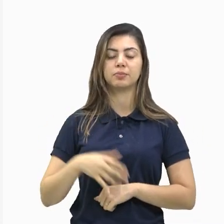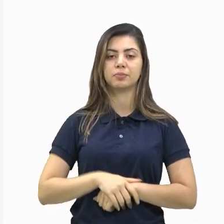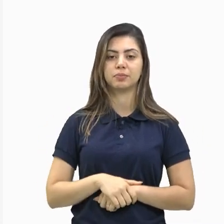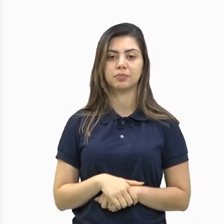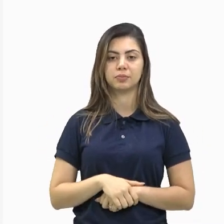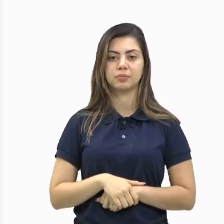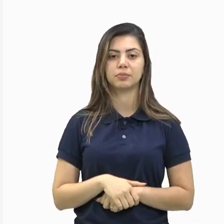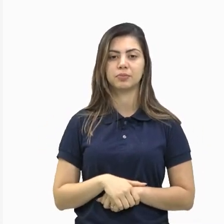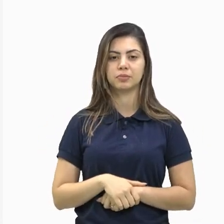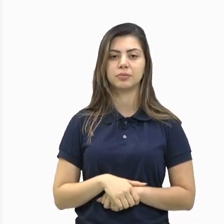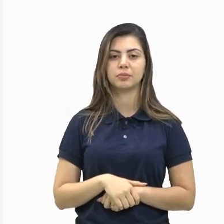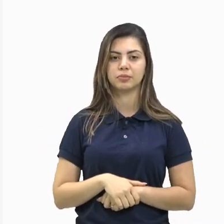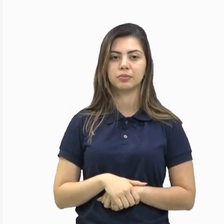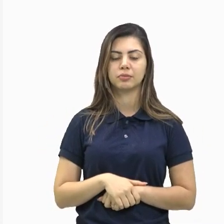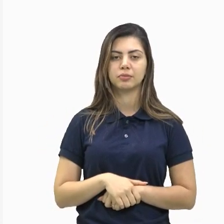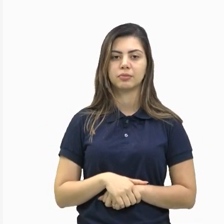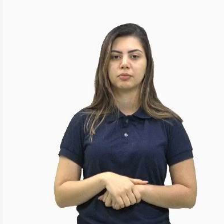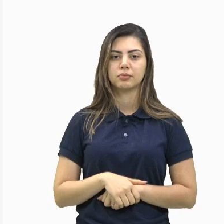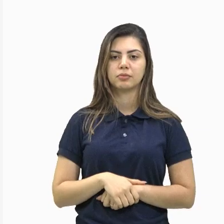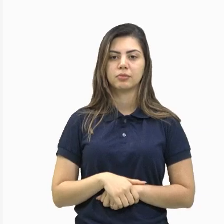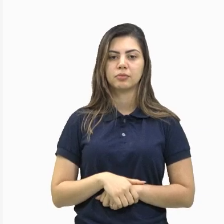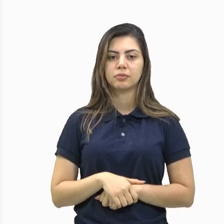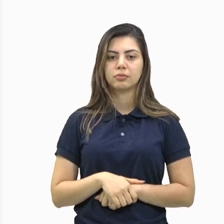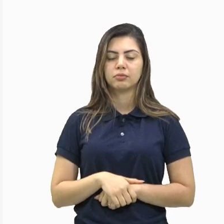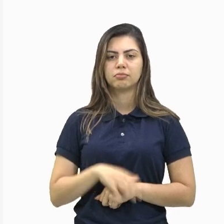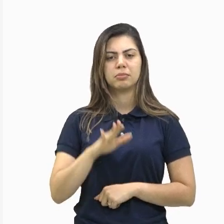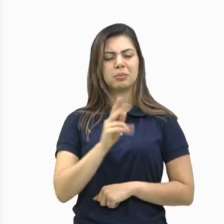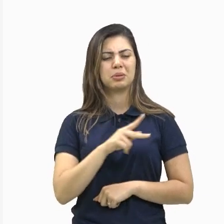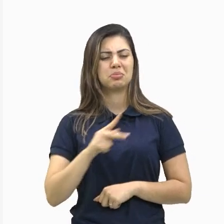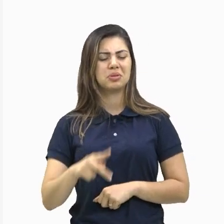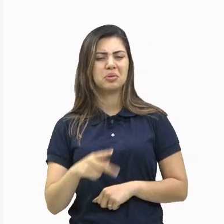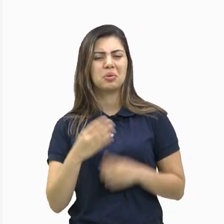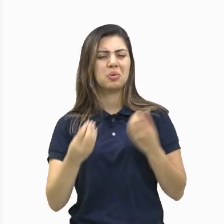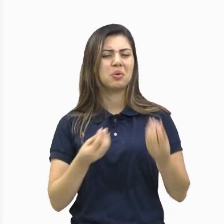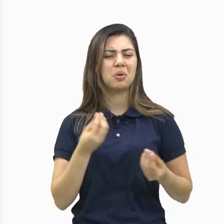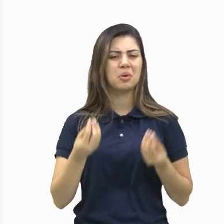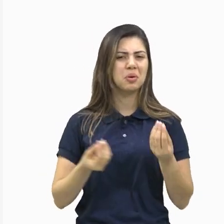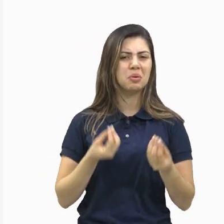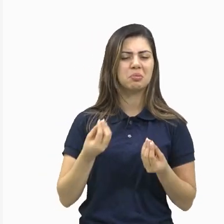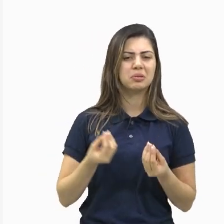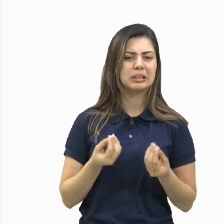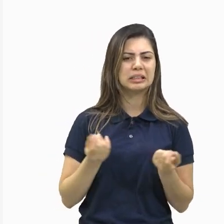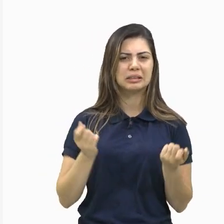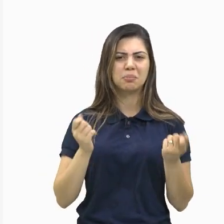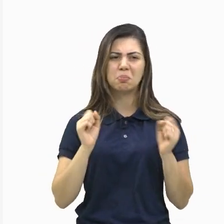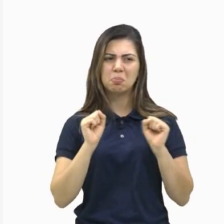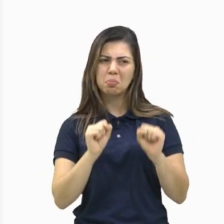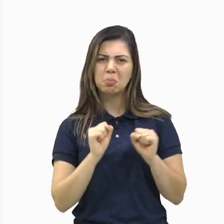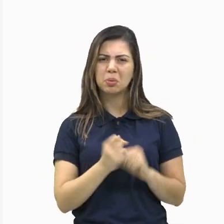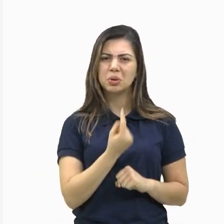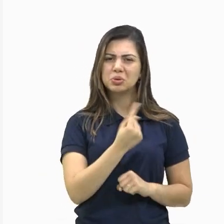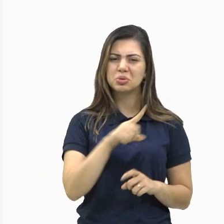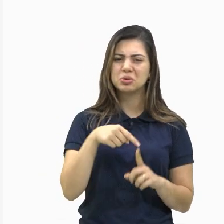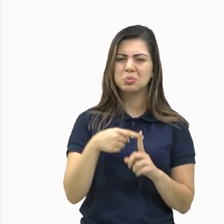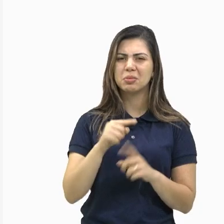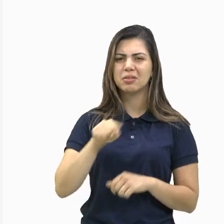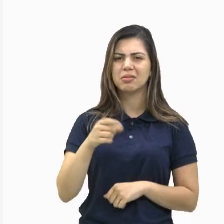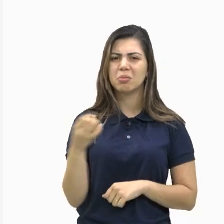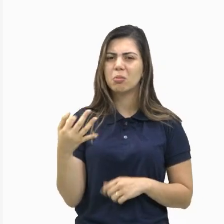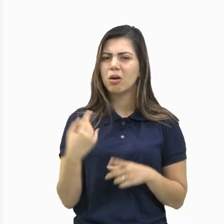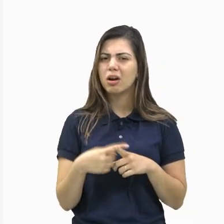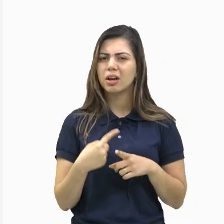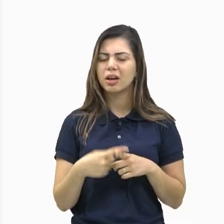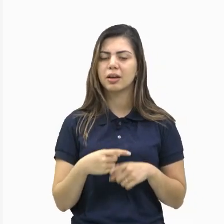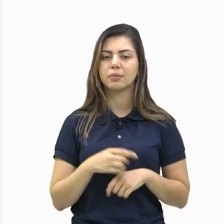aumento percentual que foi solicitado. Bom, pessoal, só para traduzir rapidinho isso aqui, eu vou dizer por que a gente pode somar 1, pessoal. Olha o detalhe aqui, ó. Se eu